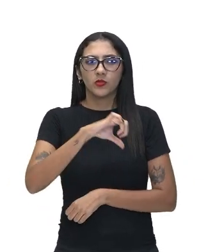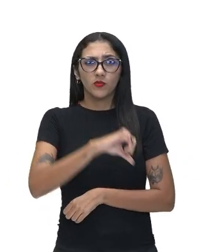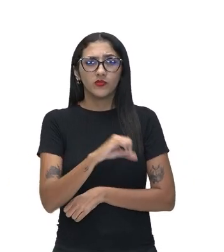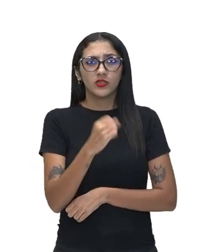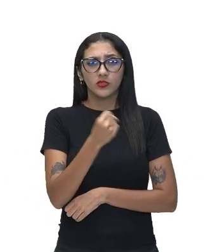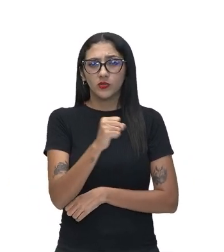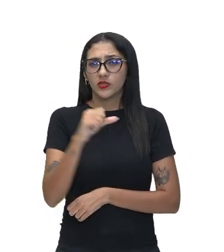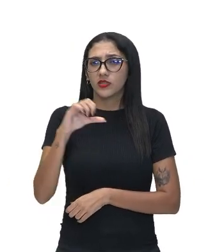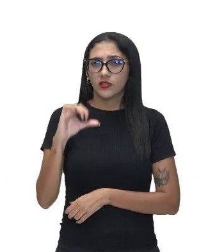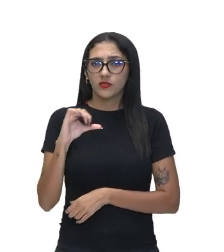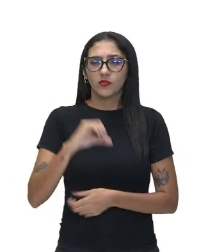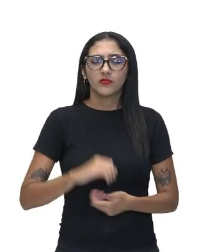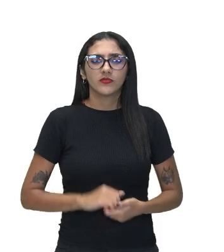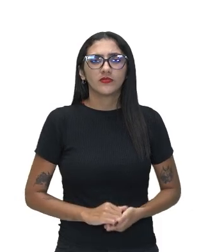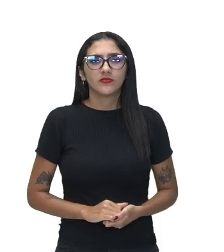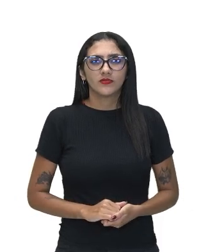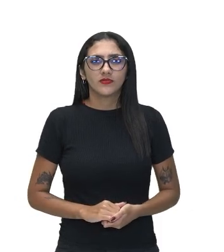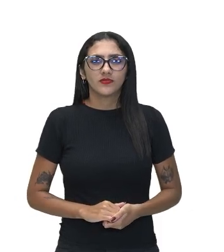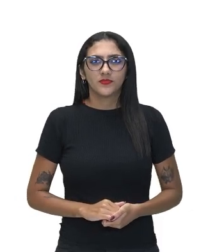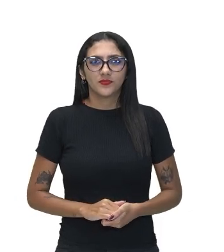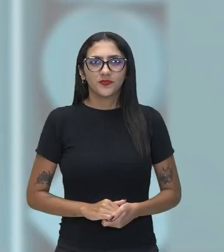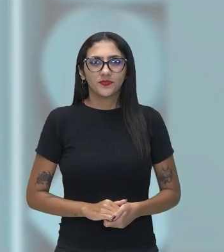em 1989.